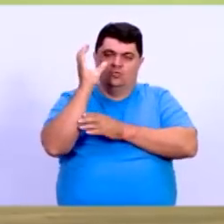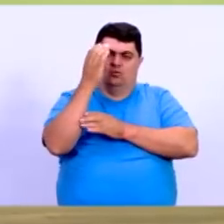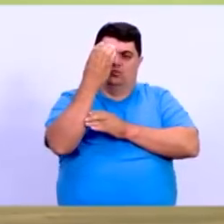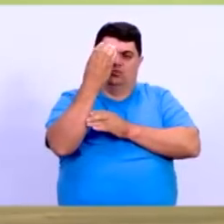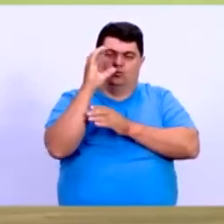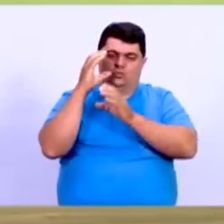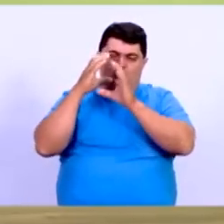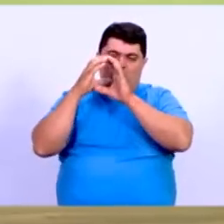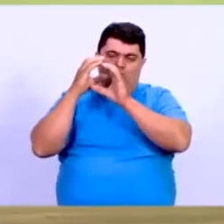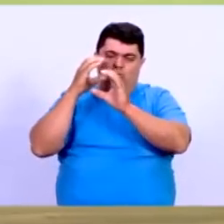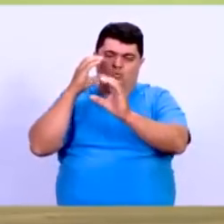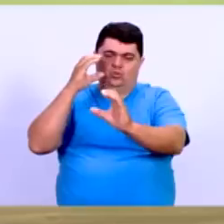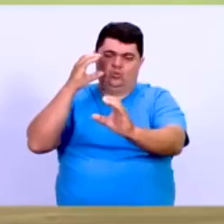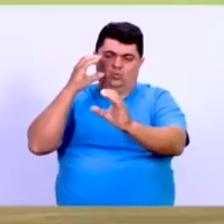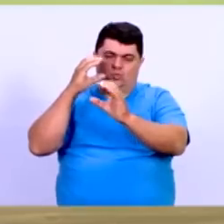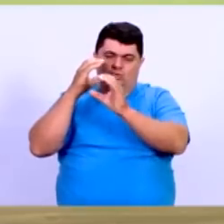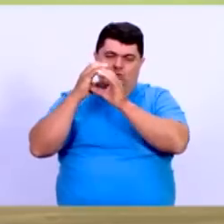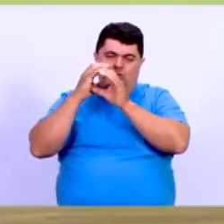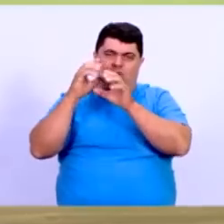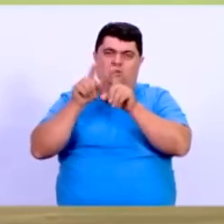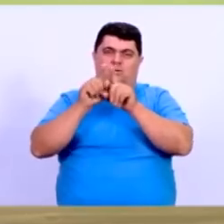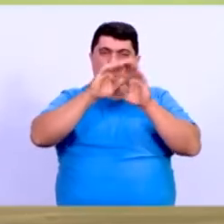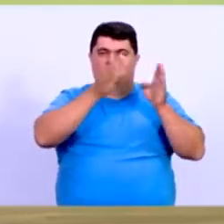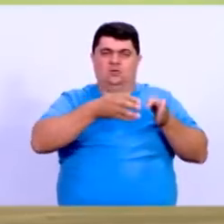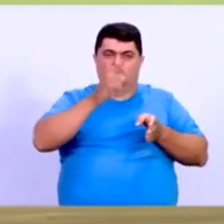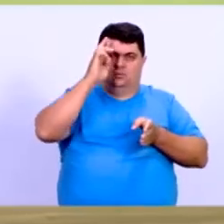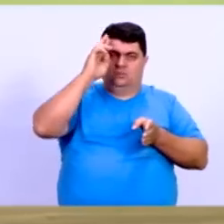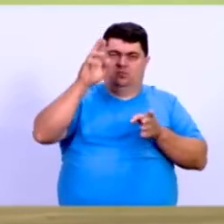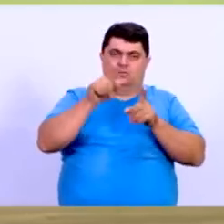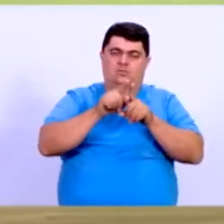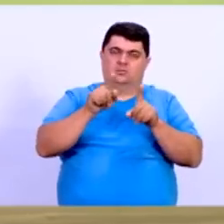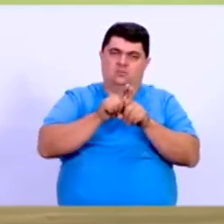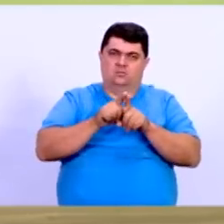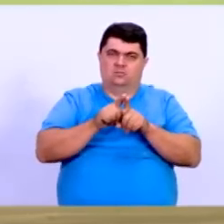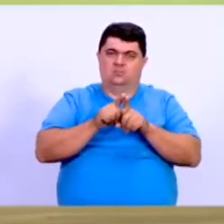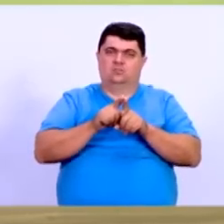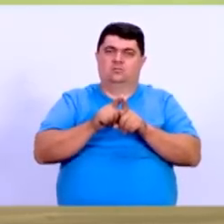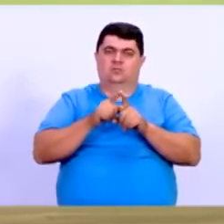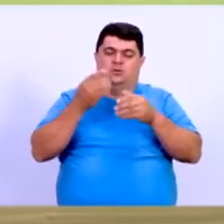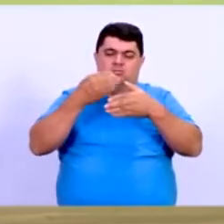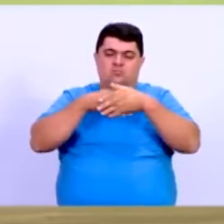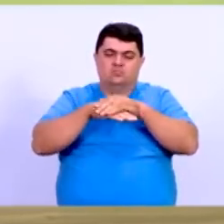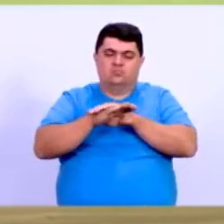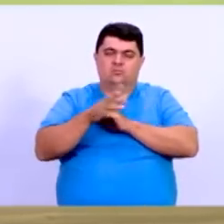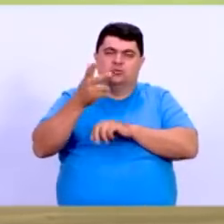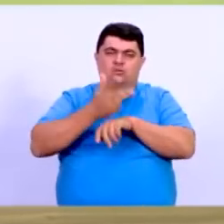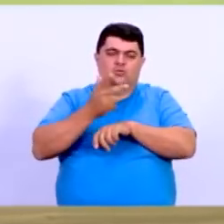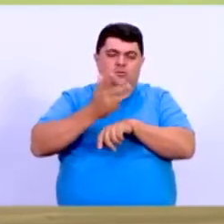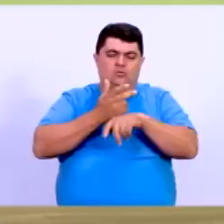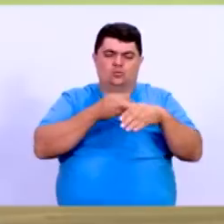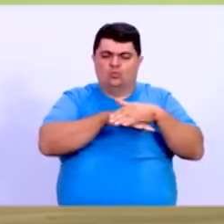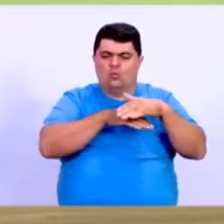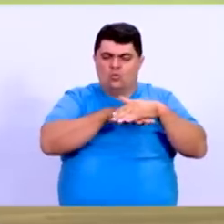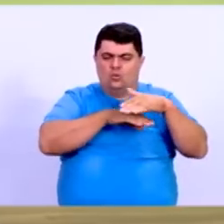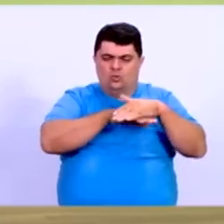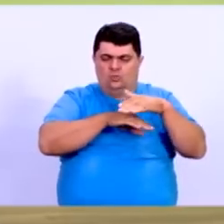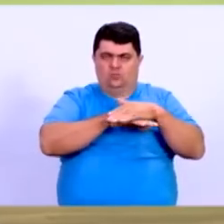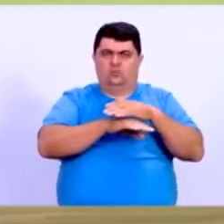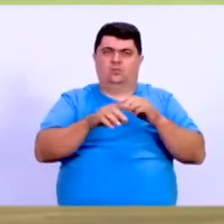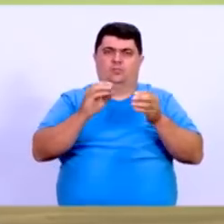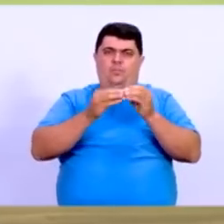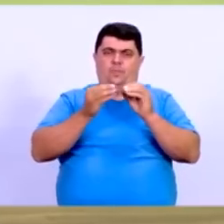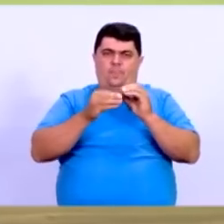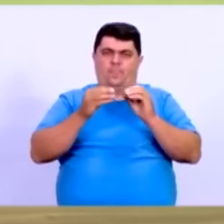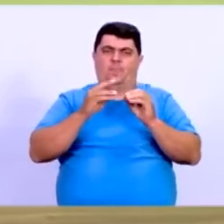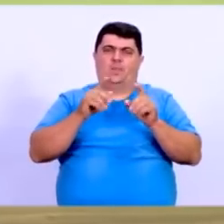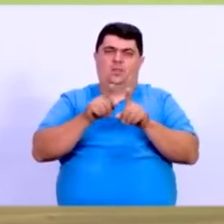buscando imagens, né? A gente tem um servidor, cliente-servidor, porque tem um servidor lá de rede, um servidor de banco de dados para armazenar essas